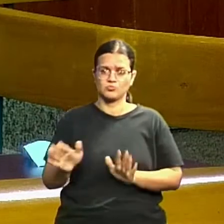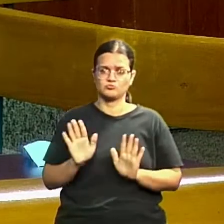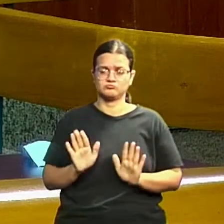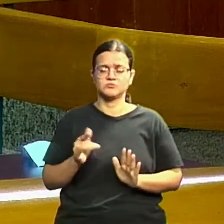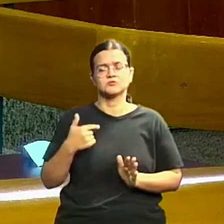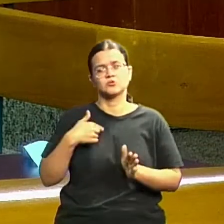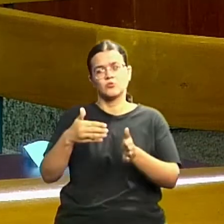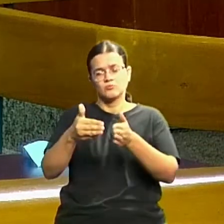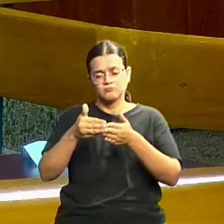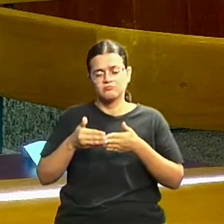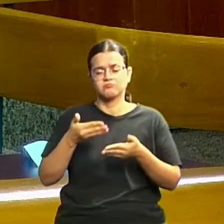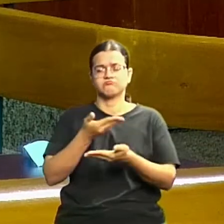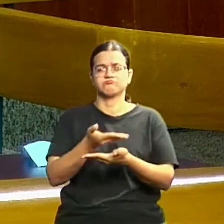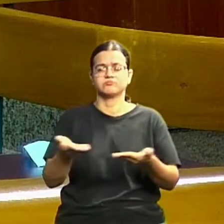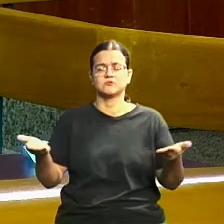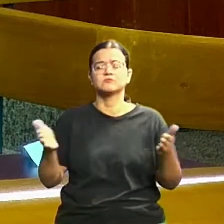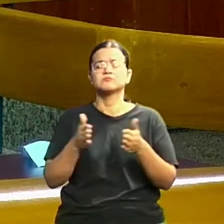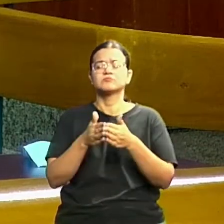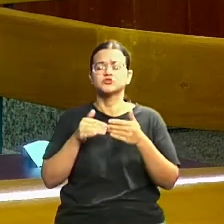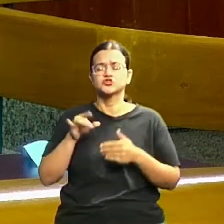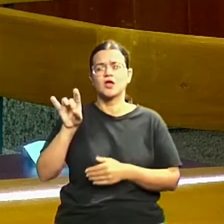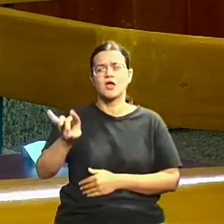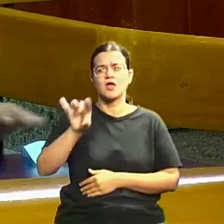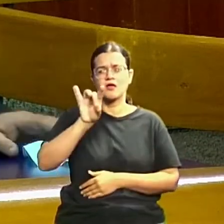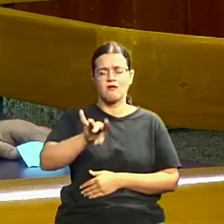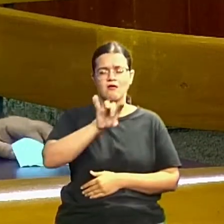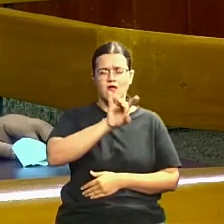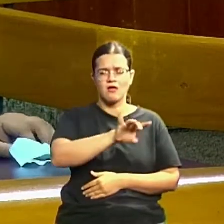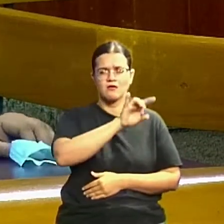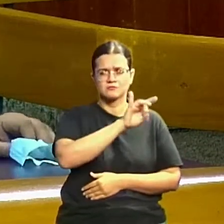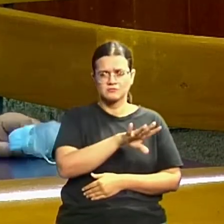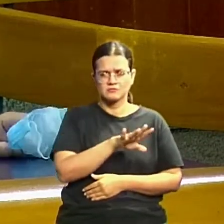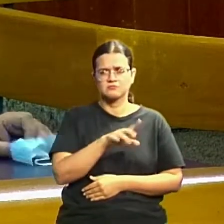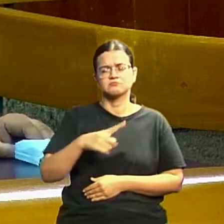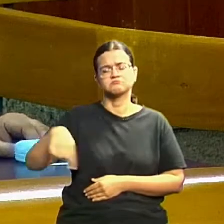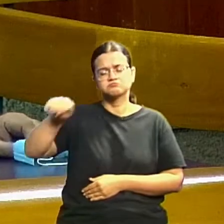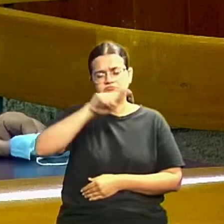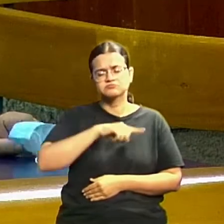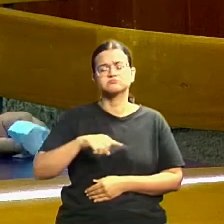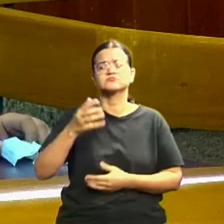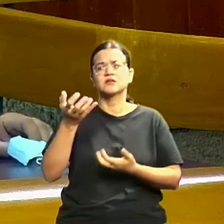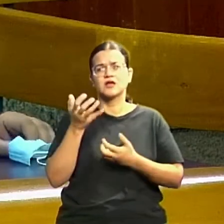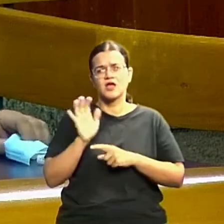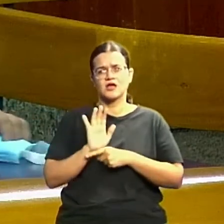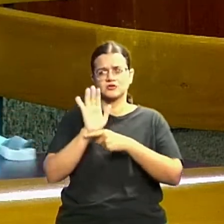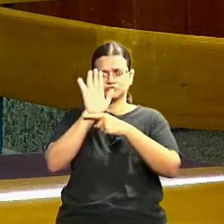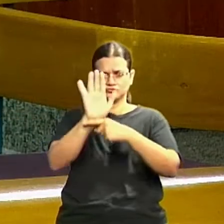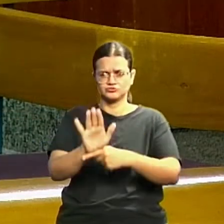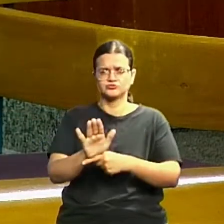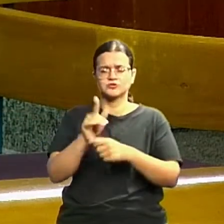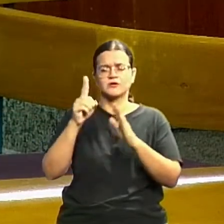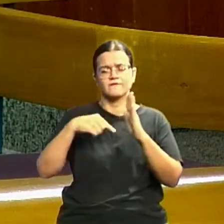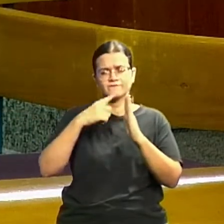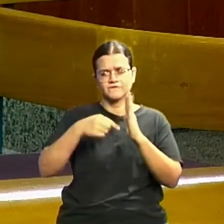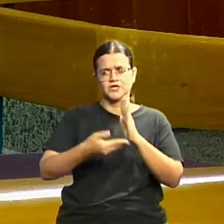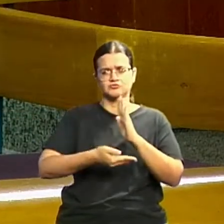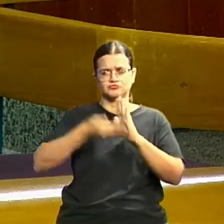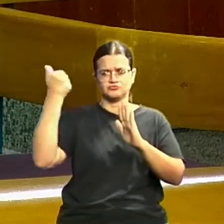meu apelo, pedindo a cada um de vocês, no sentido de nós derrubarmos esse veto. Muito